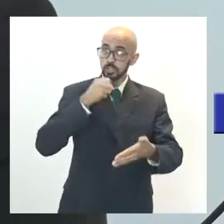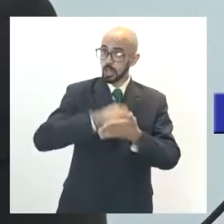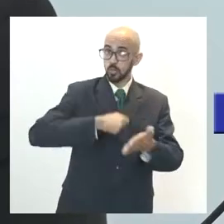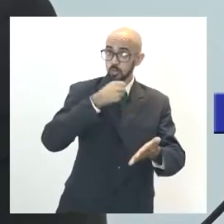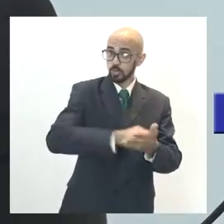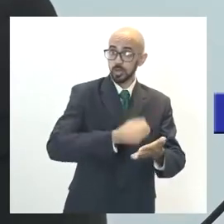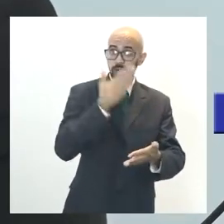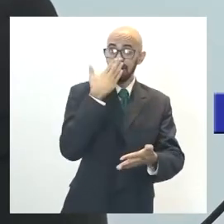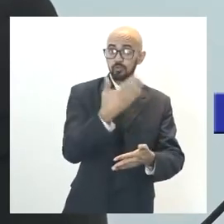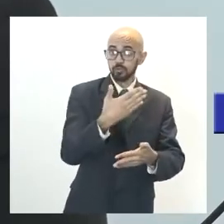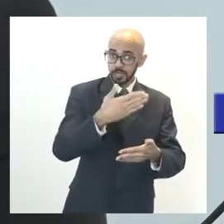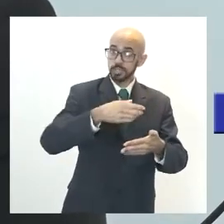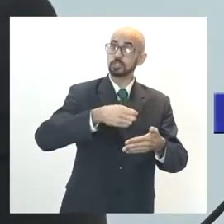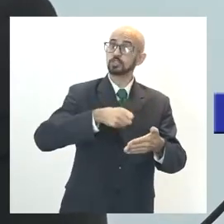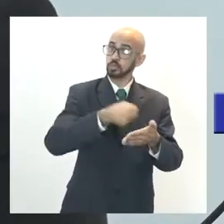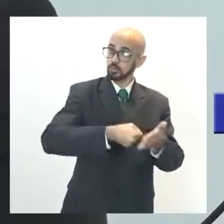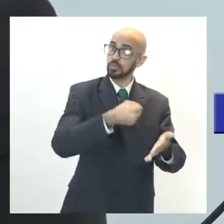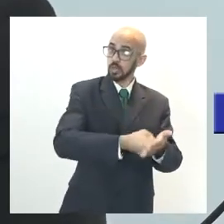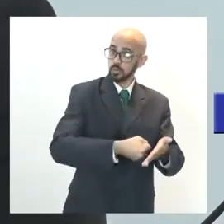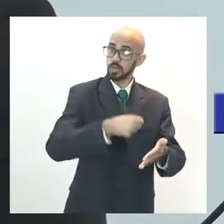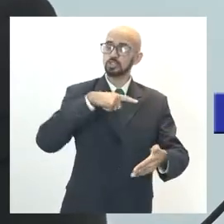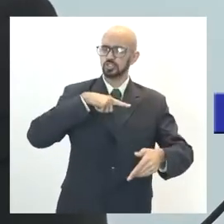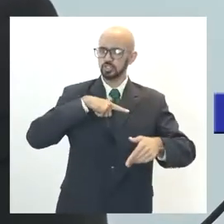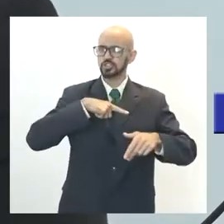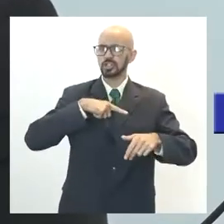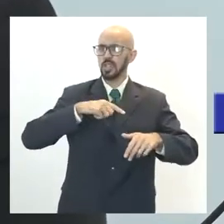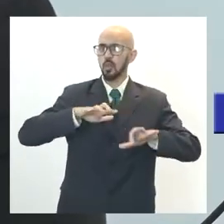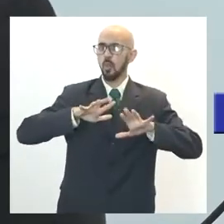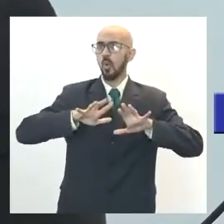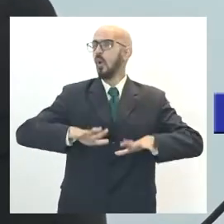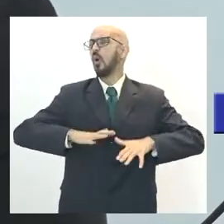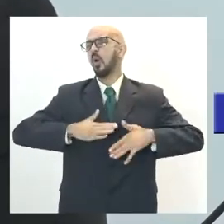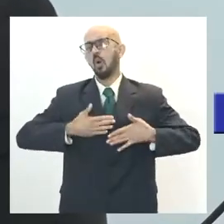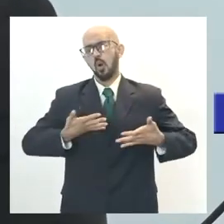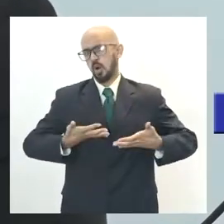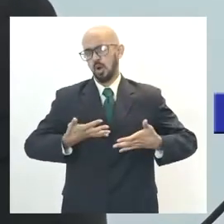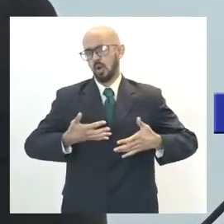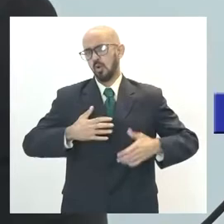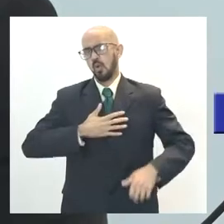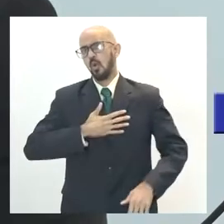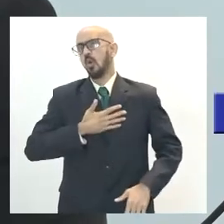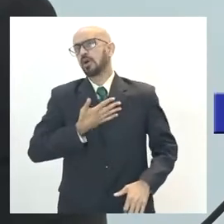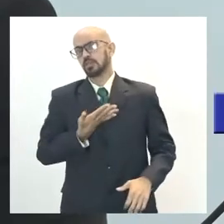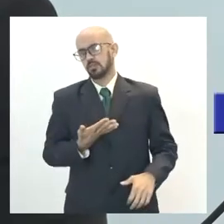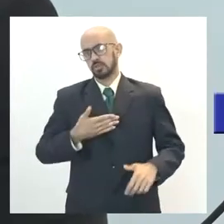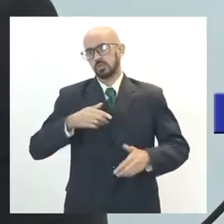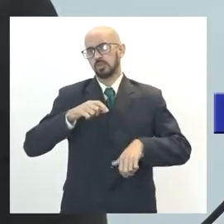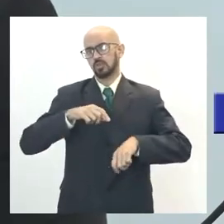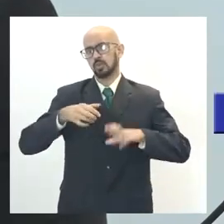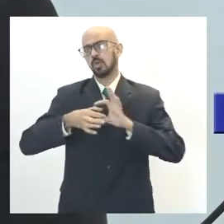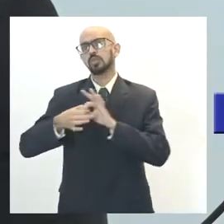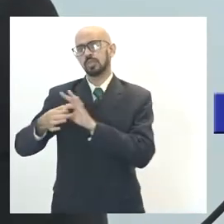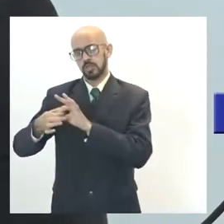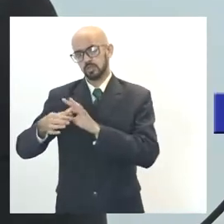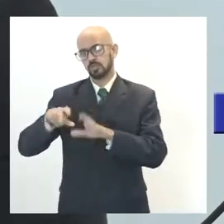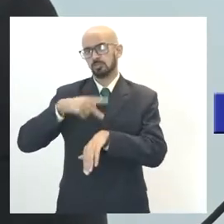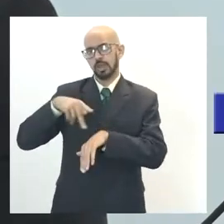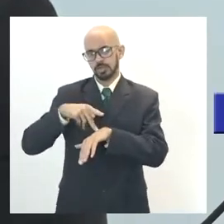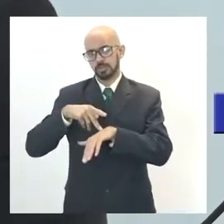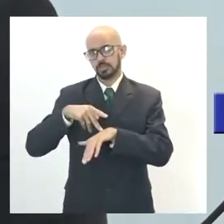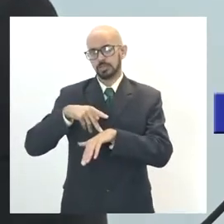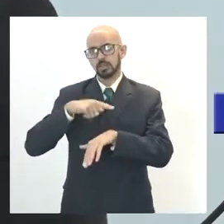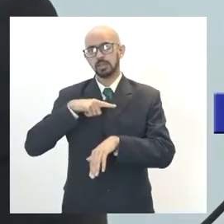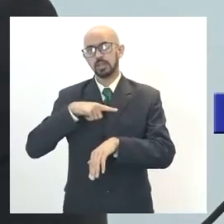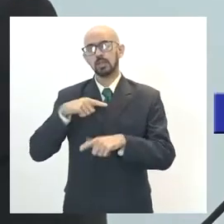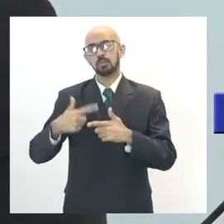então nós temos uma um caos nosso país né um desemprego em alta é uma inflação crescente e a